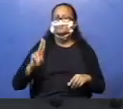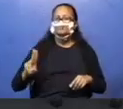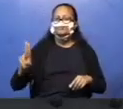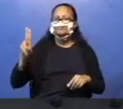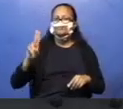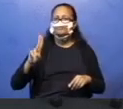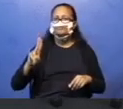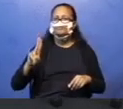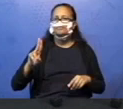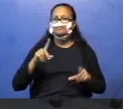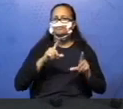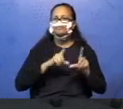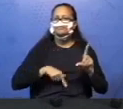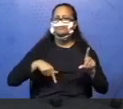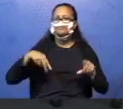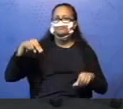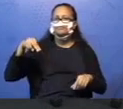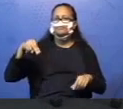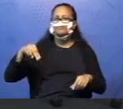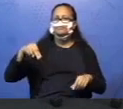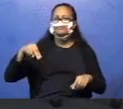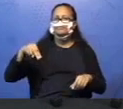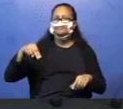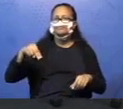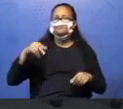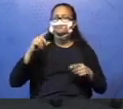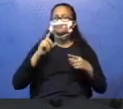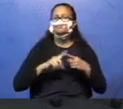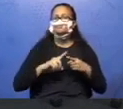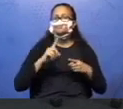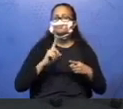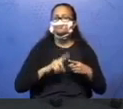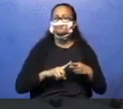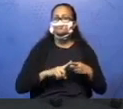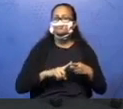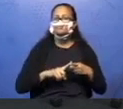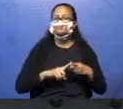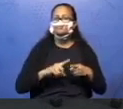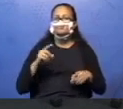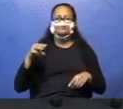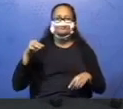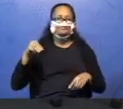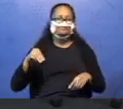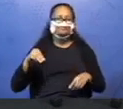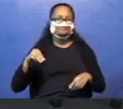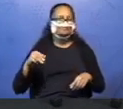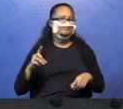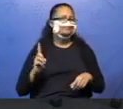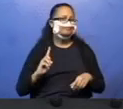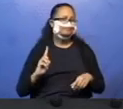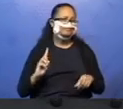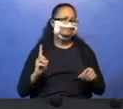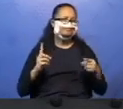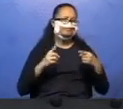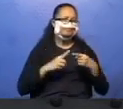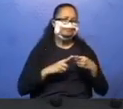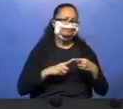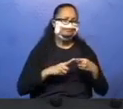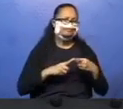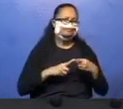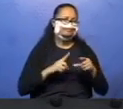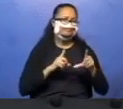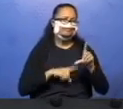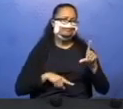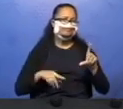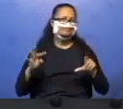o N, tá? Porque o M não combina com o T.